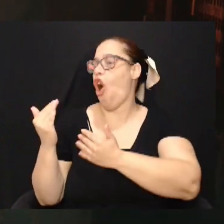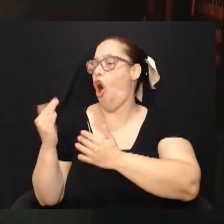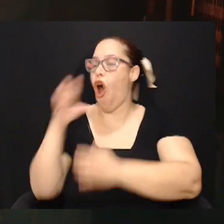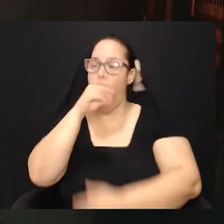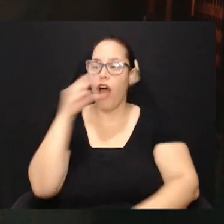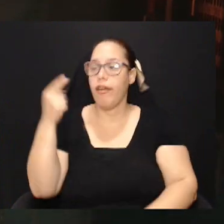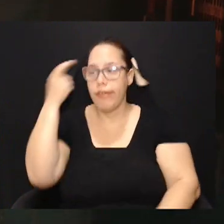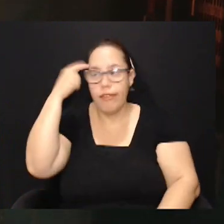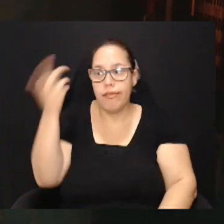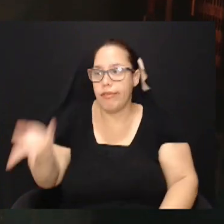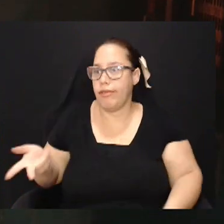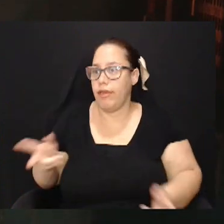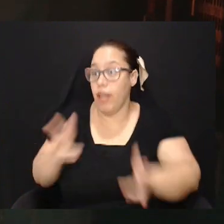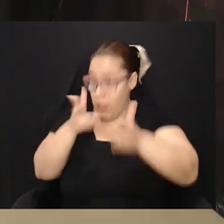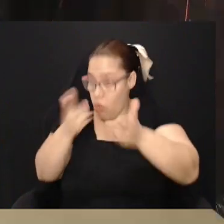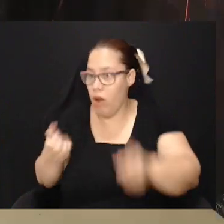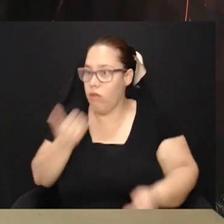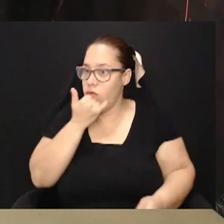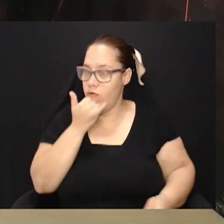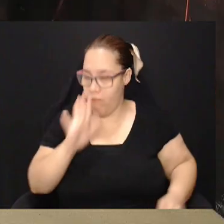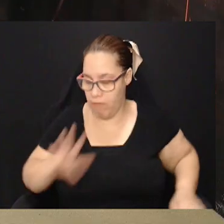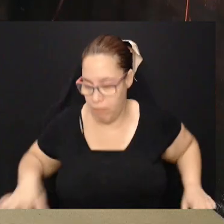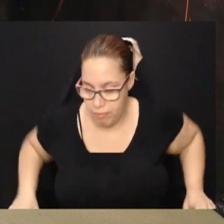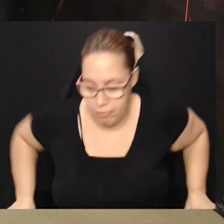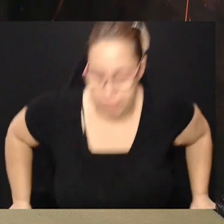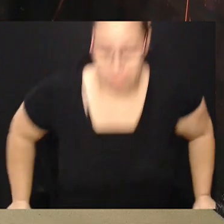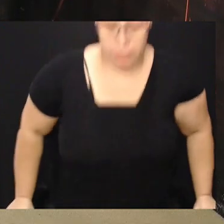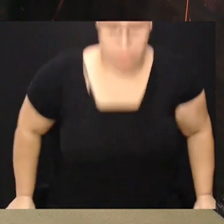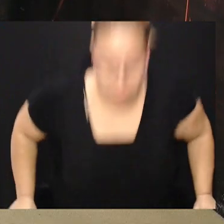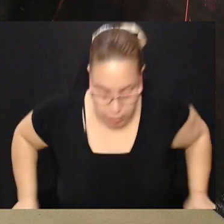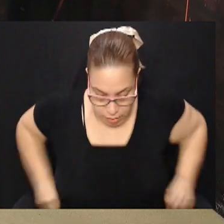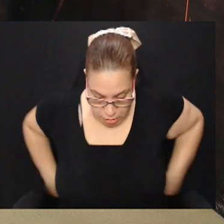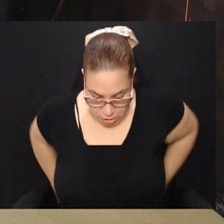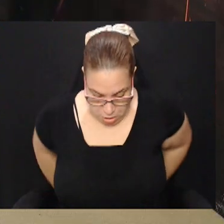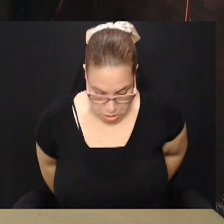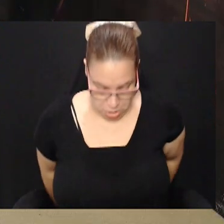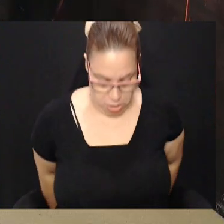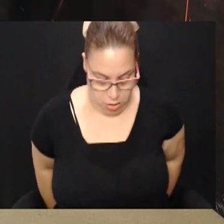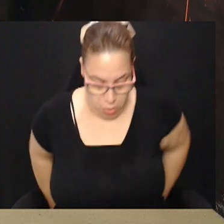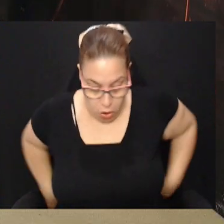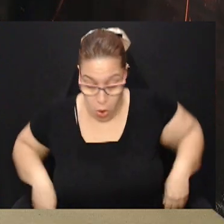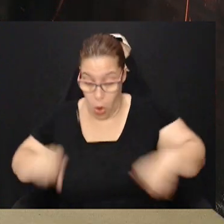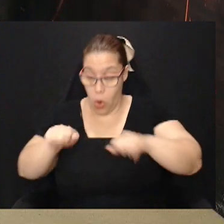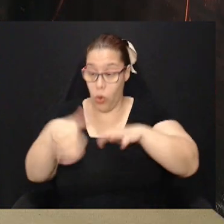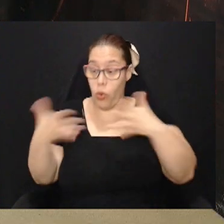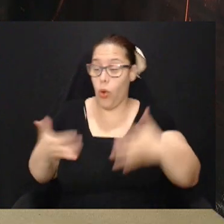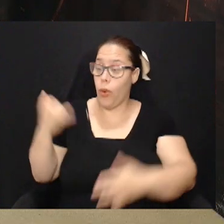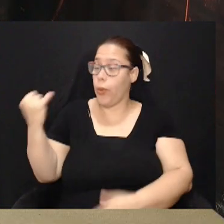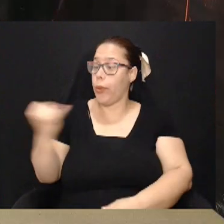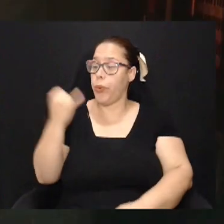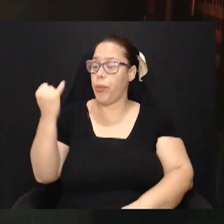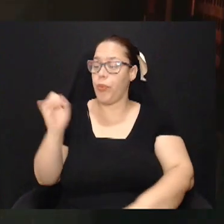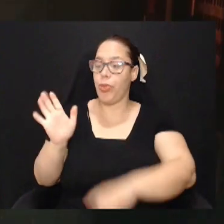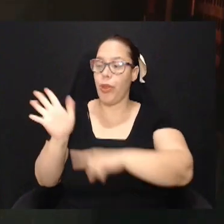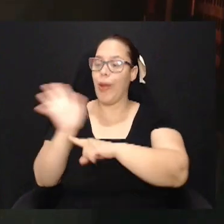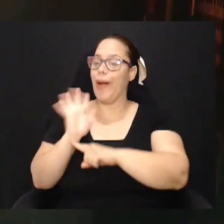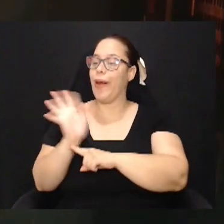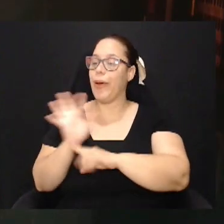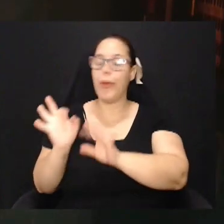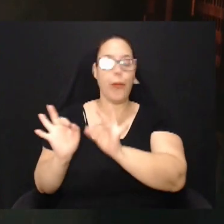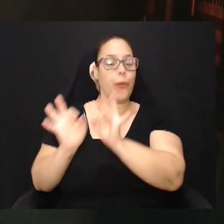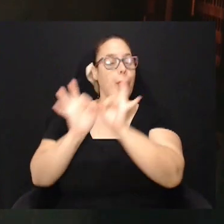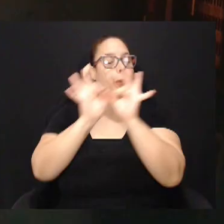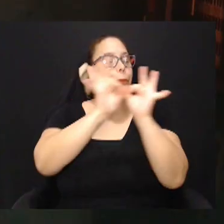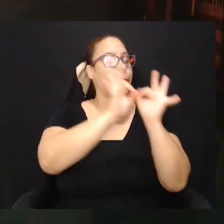tá assim, né? Nós adultos também estamos assim. E aí, qual que é a importância da gente voltar a assistir filme? Da gente voltar, de